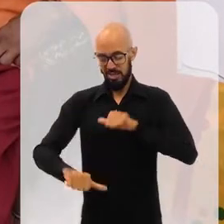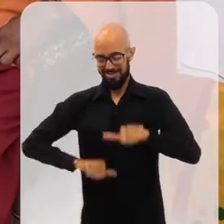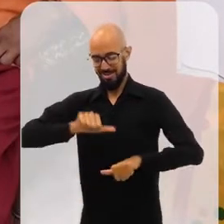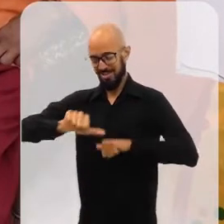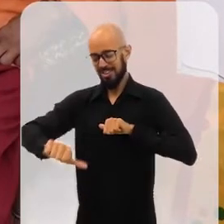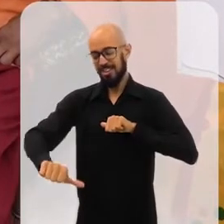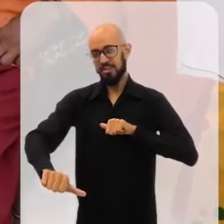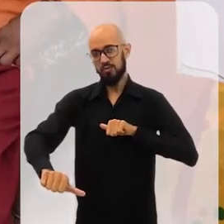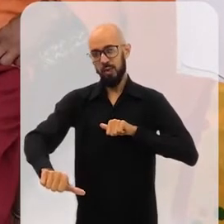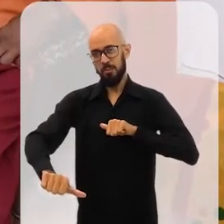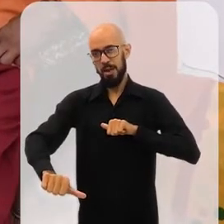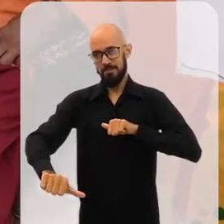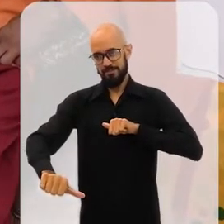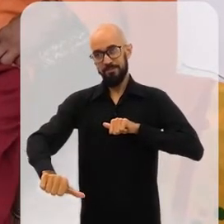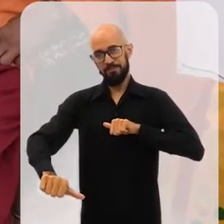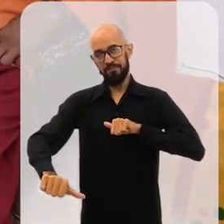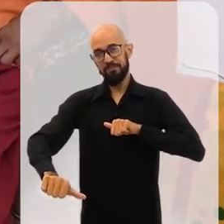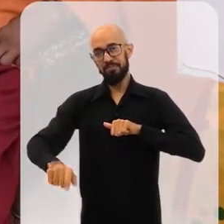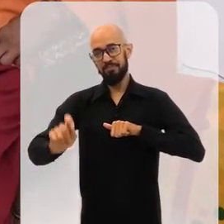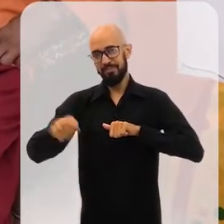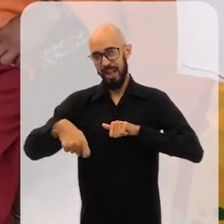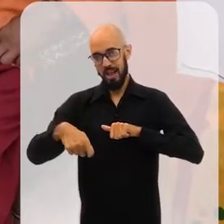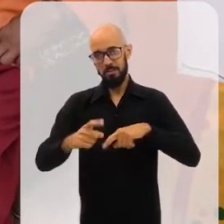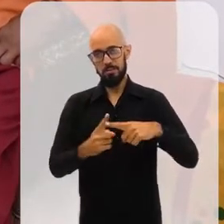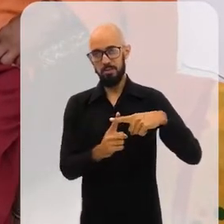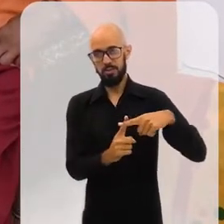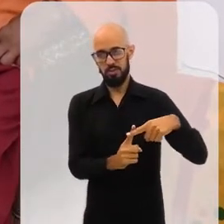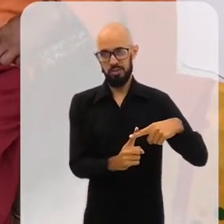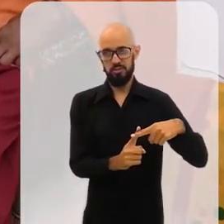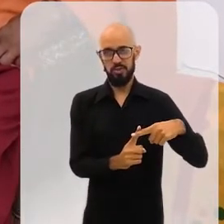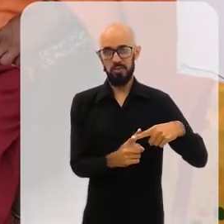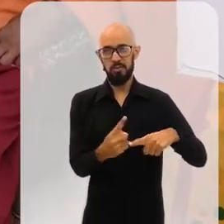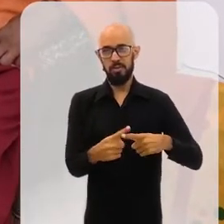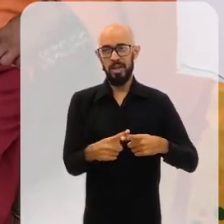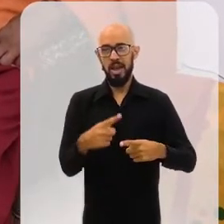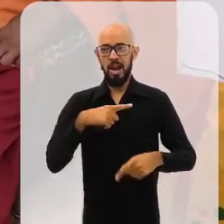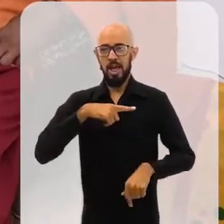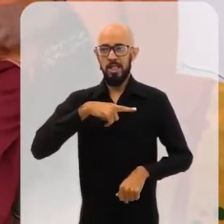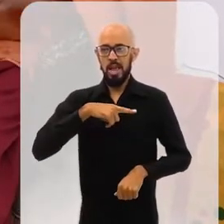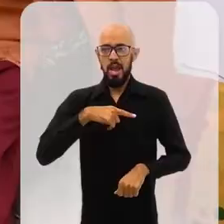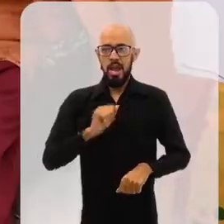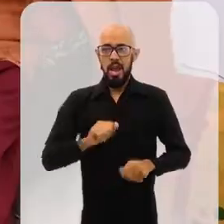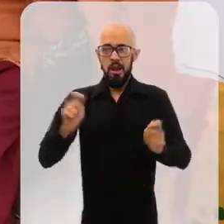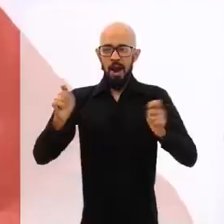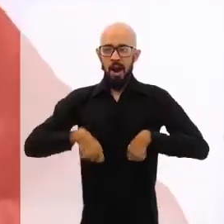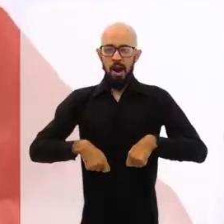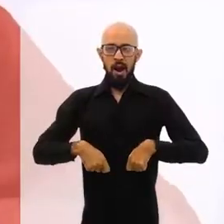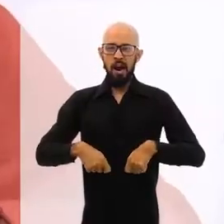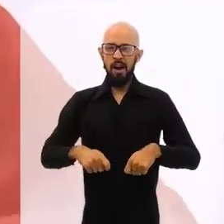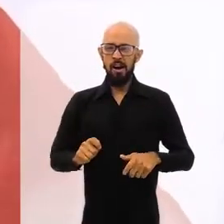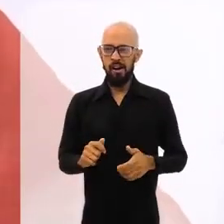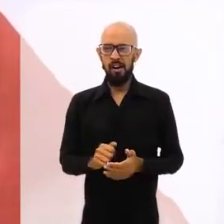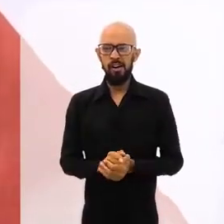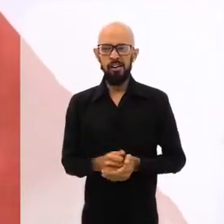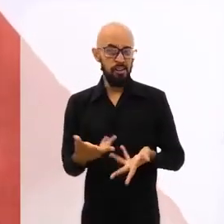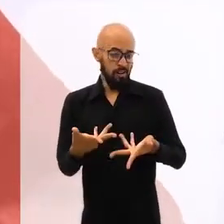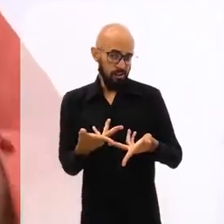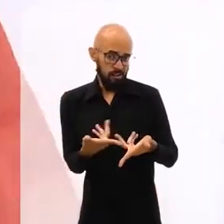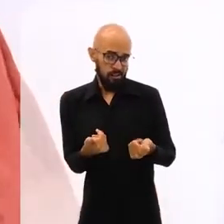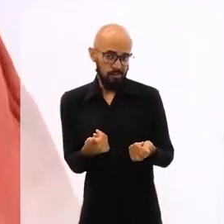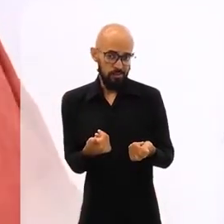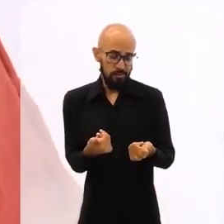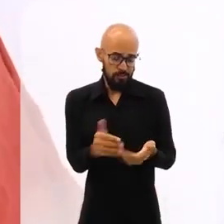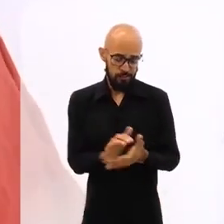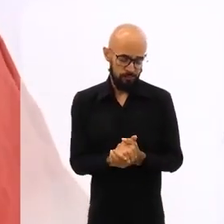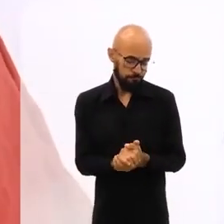pode transformar ela para a positividade, porque ela tem um poder muito grande, tem um poder fantástico. Porque,